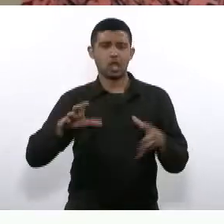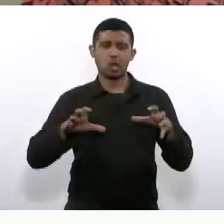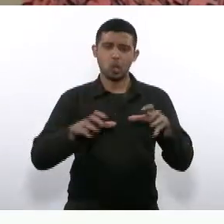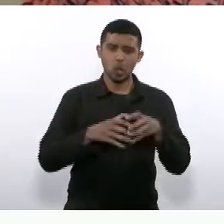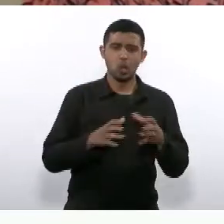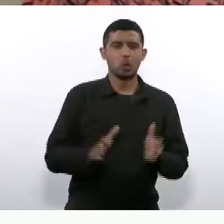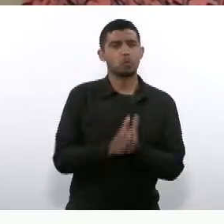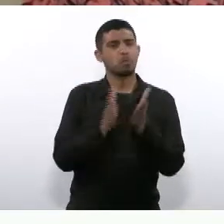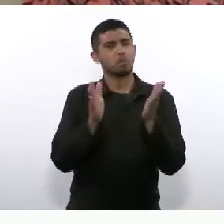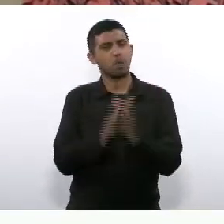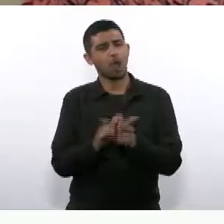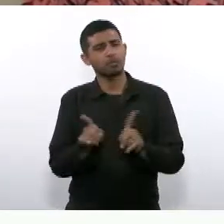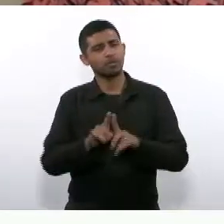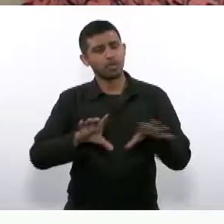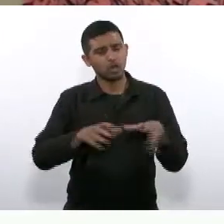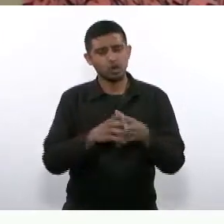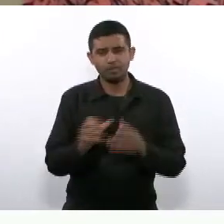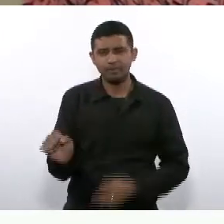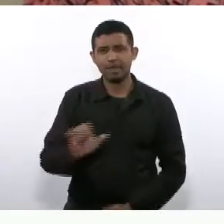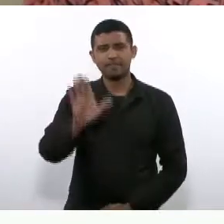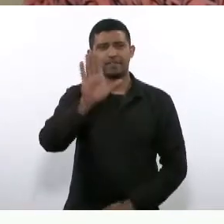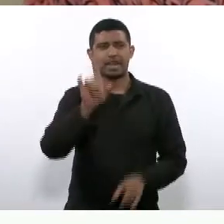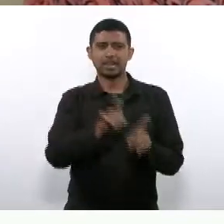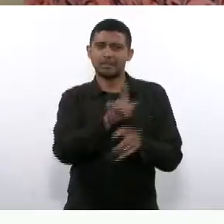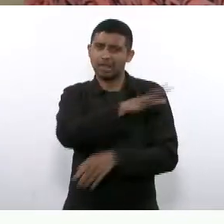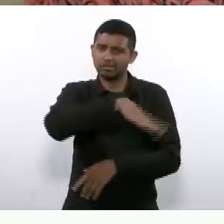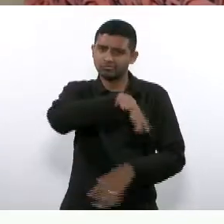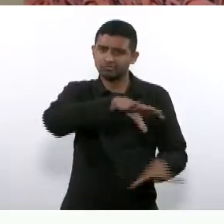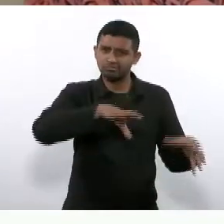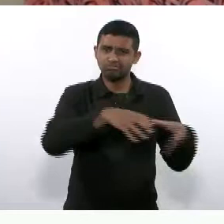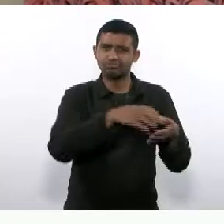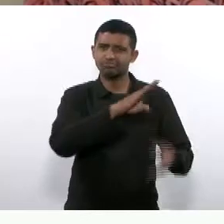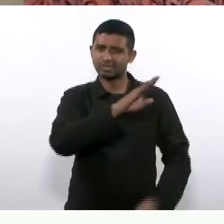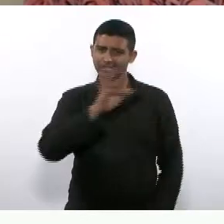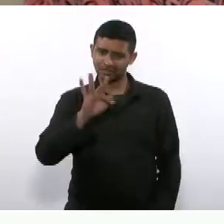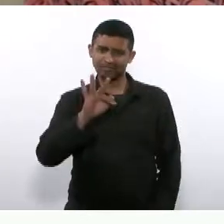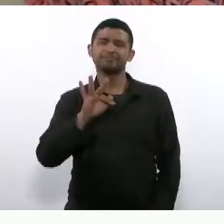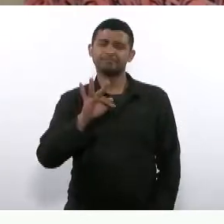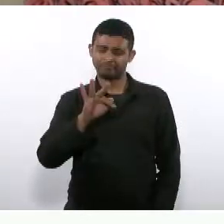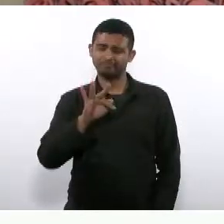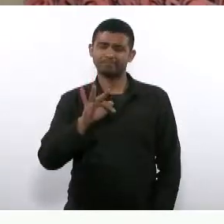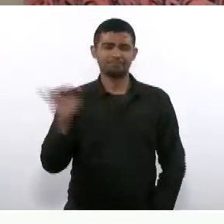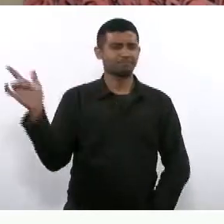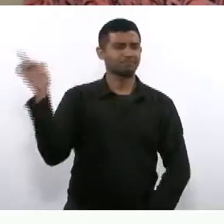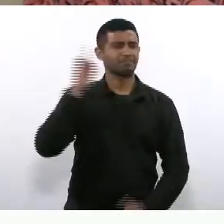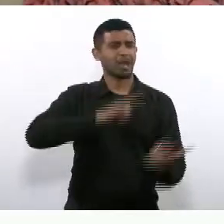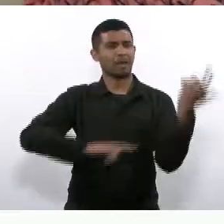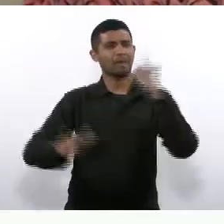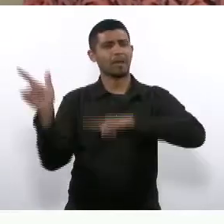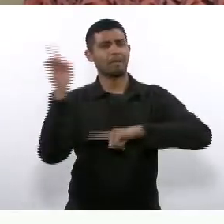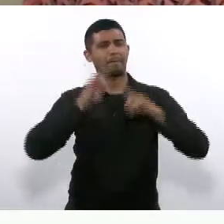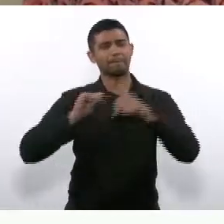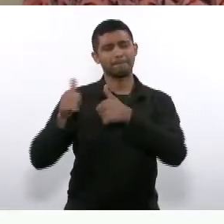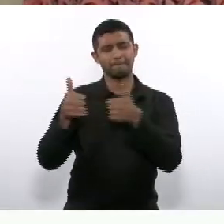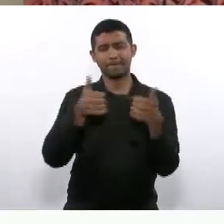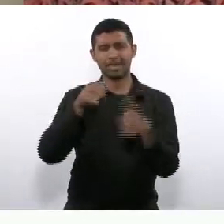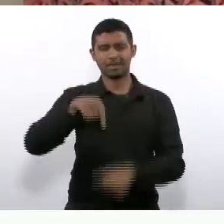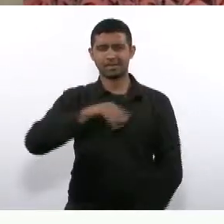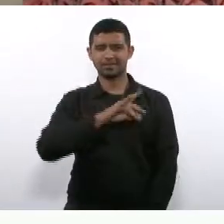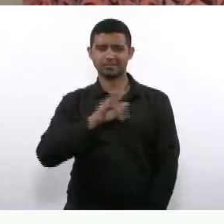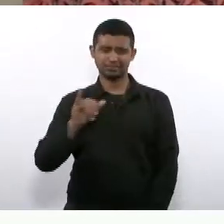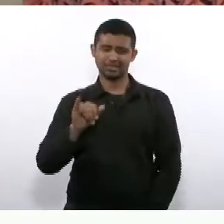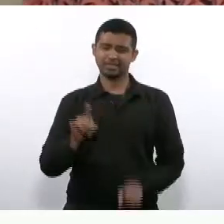favela e periferia, e também da Baixada. Eu acho que isso foi um ganho enorme dessa CPI